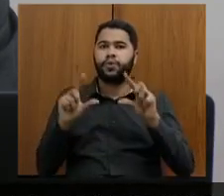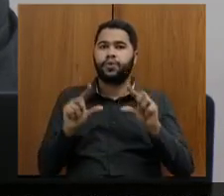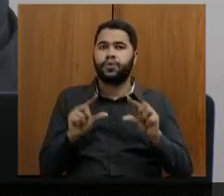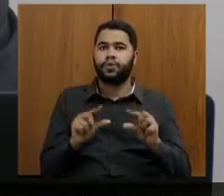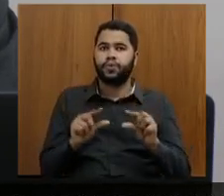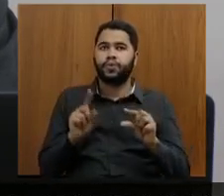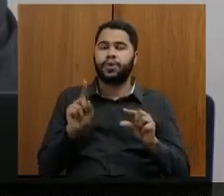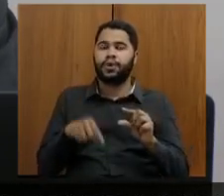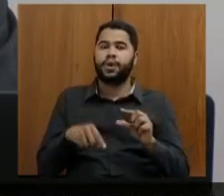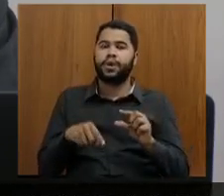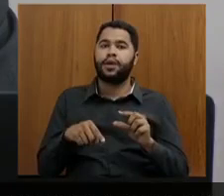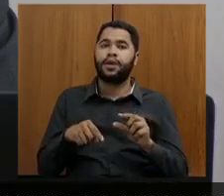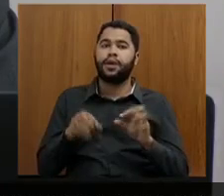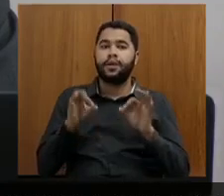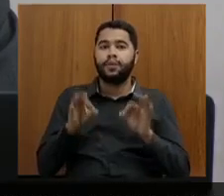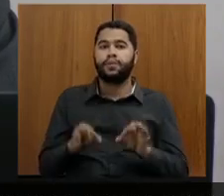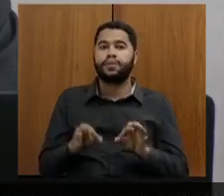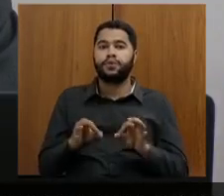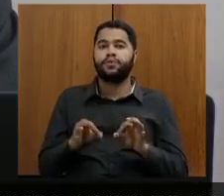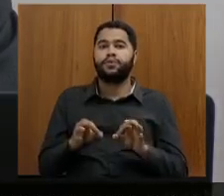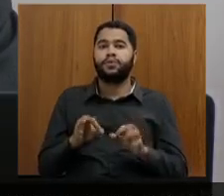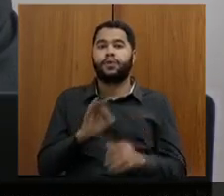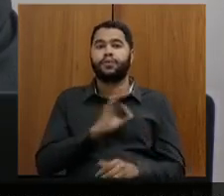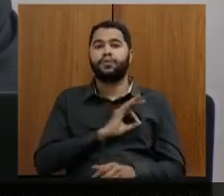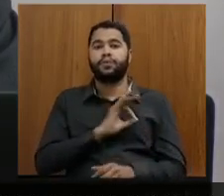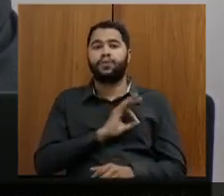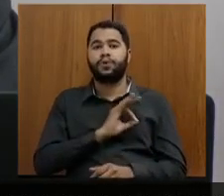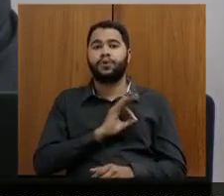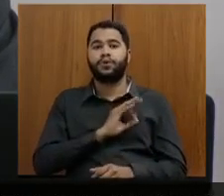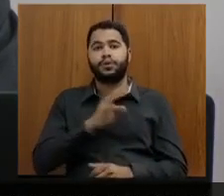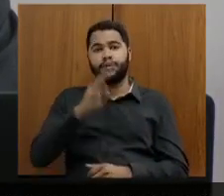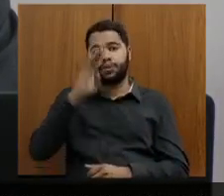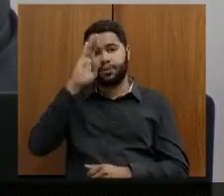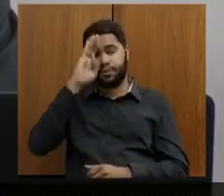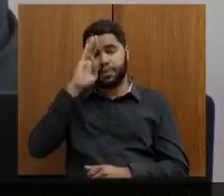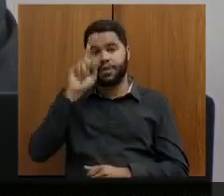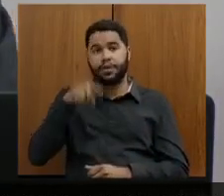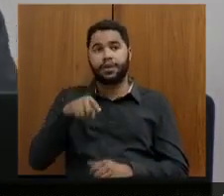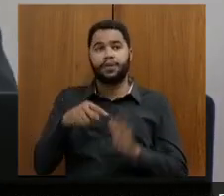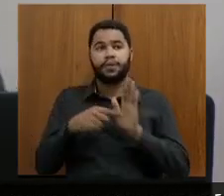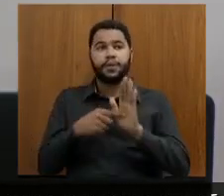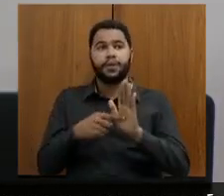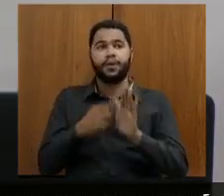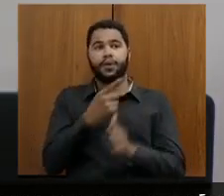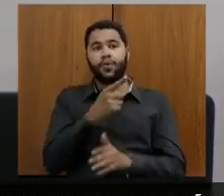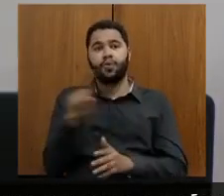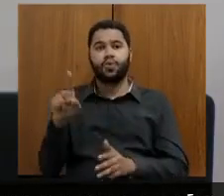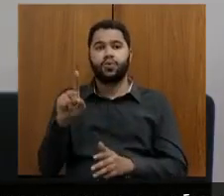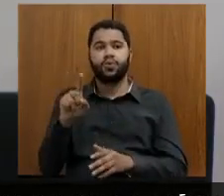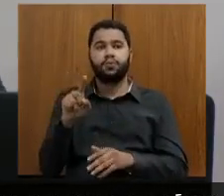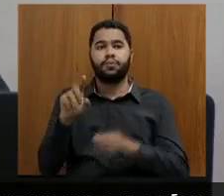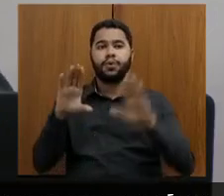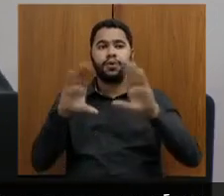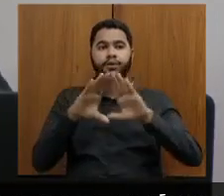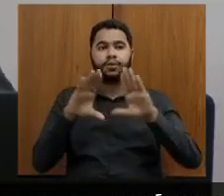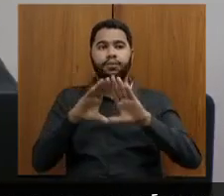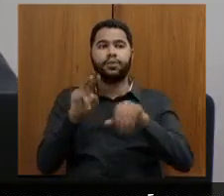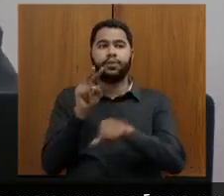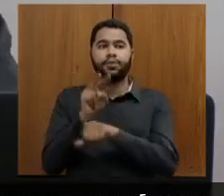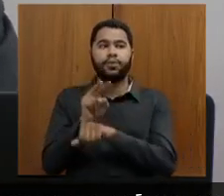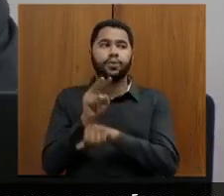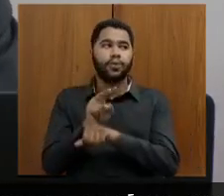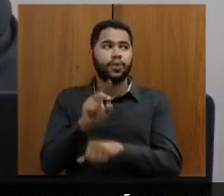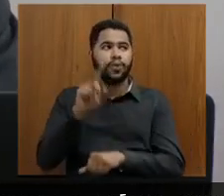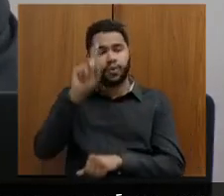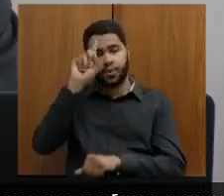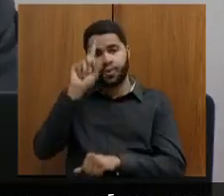déficit de efetivo da Polícia Militar conforme é aqui apresentado o último o Assembleia fiscaliza que que o